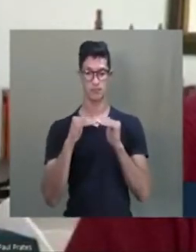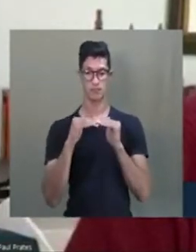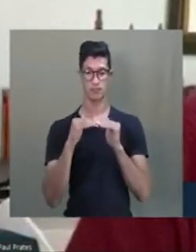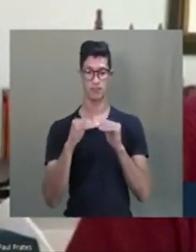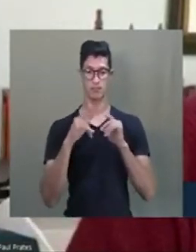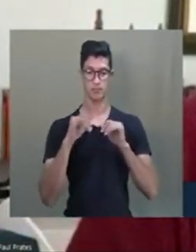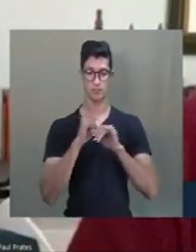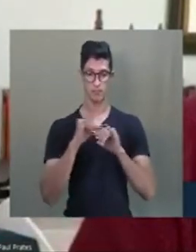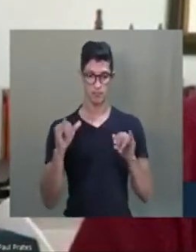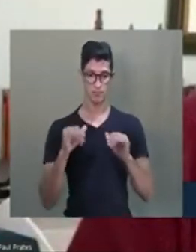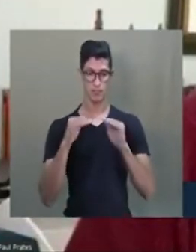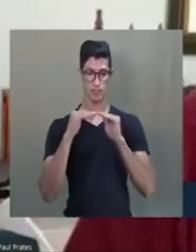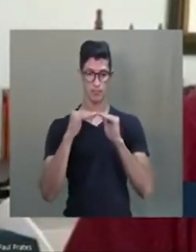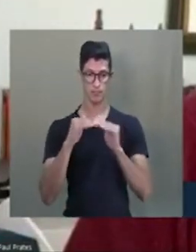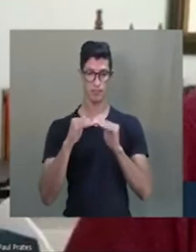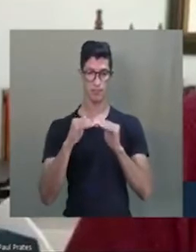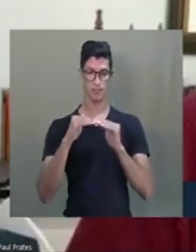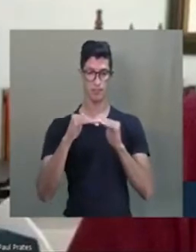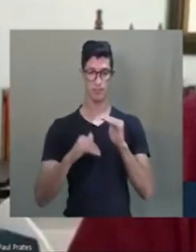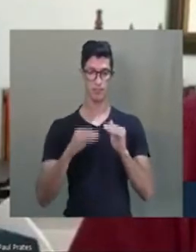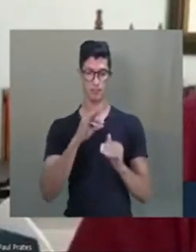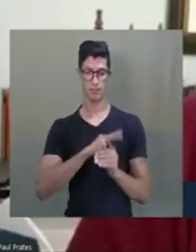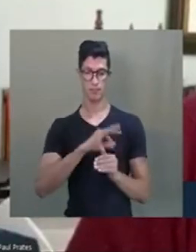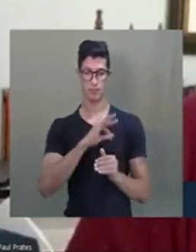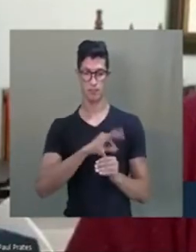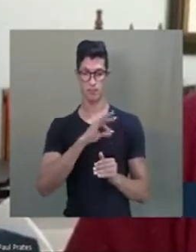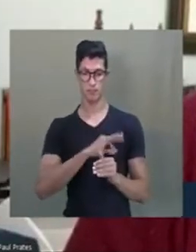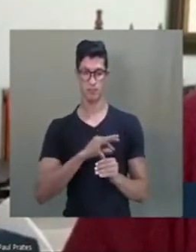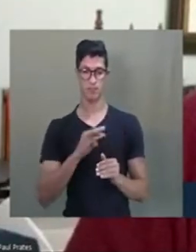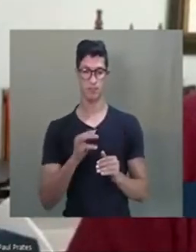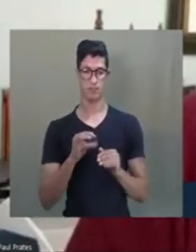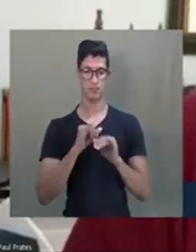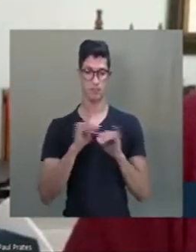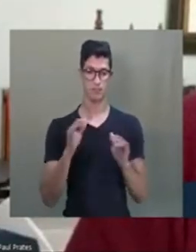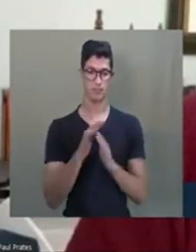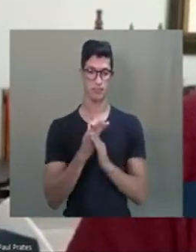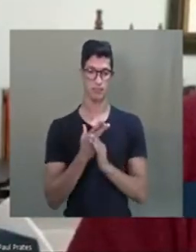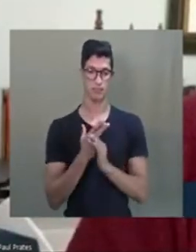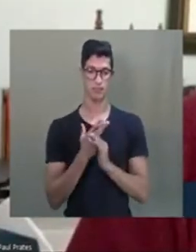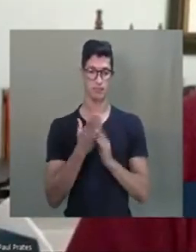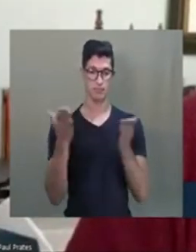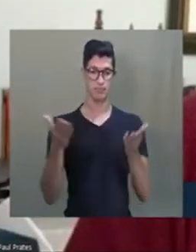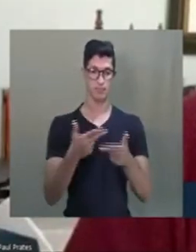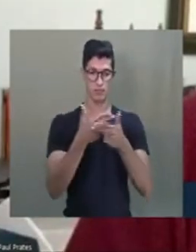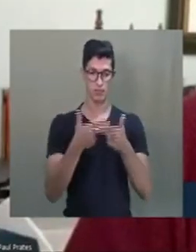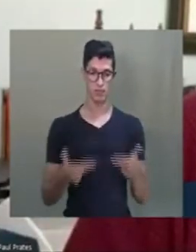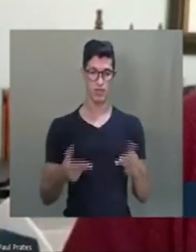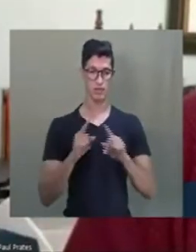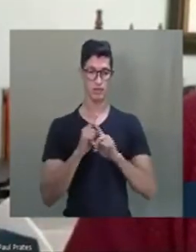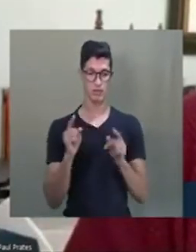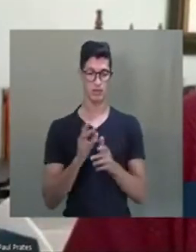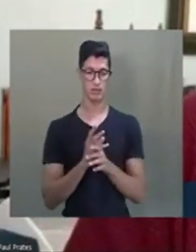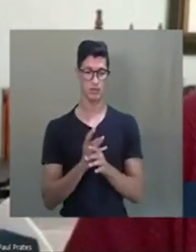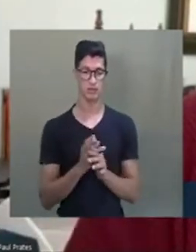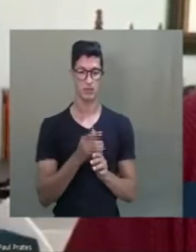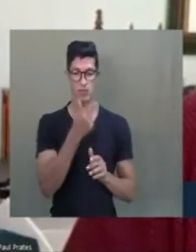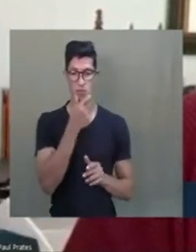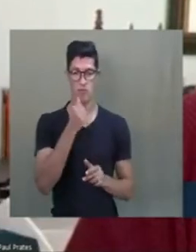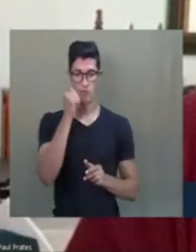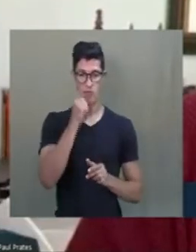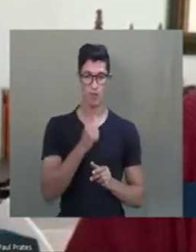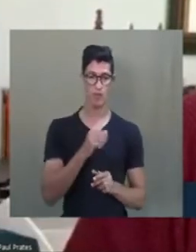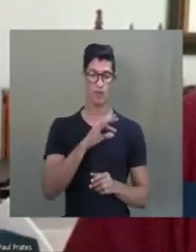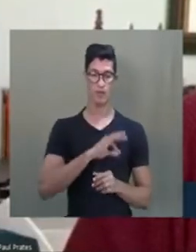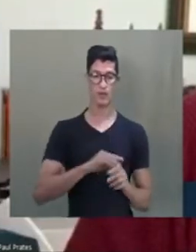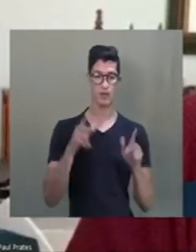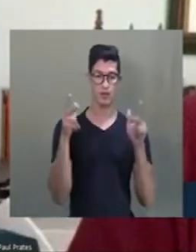a informação também, paridade de salários, foi informado aí que agora é uma novidade, não é novidade não. Homens e mulheres,